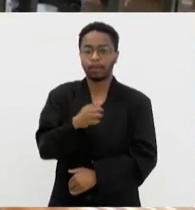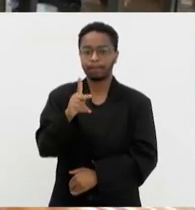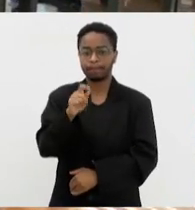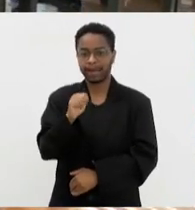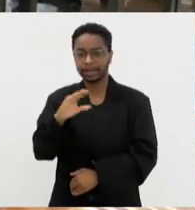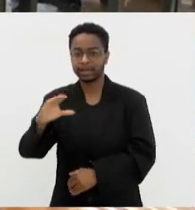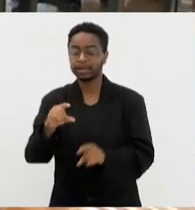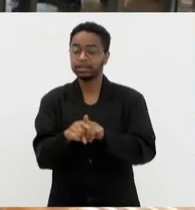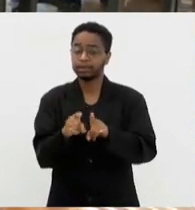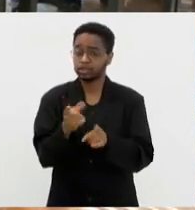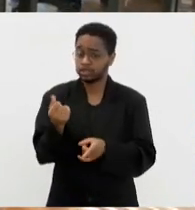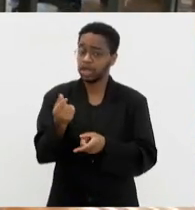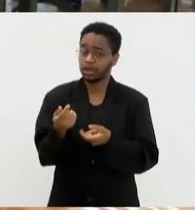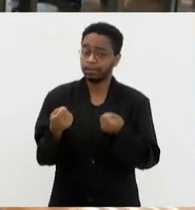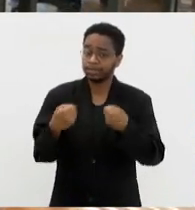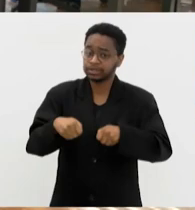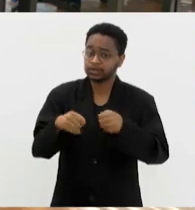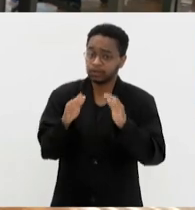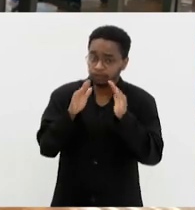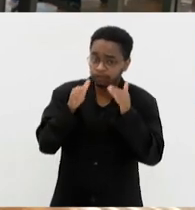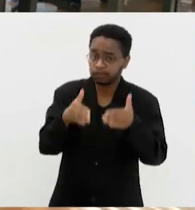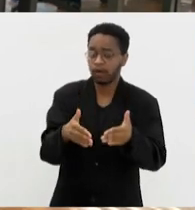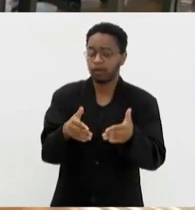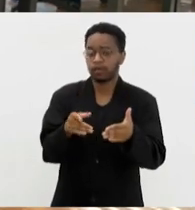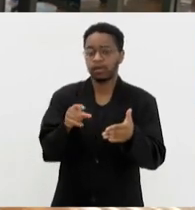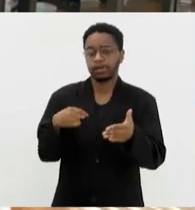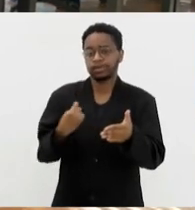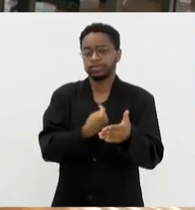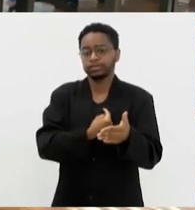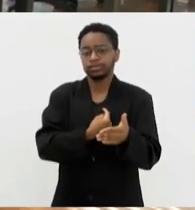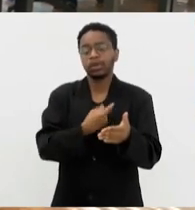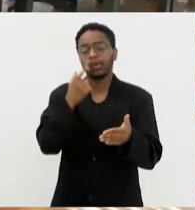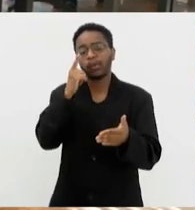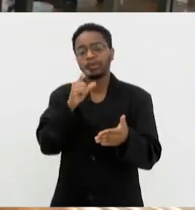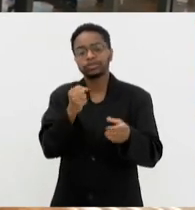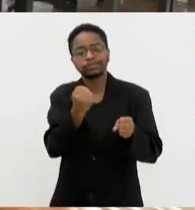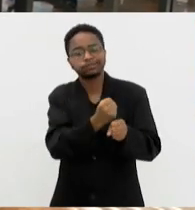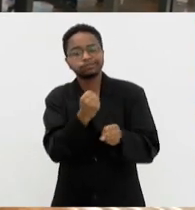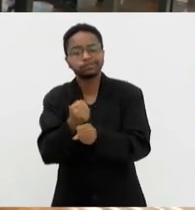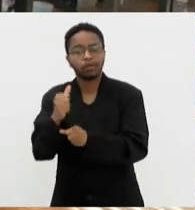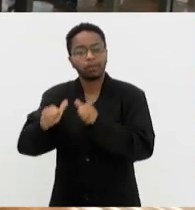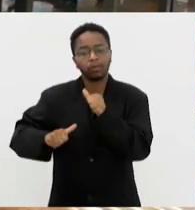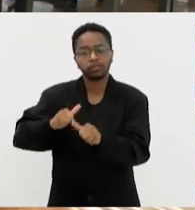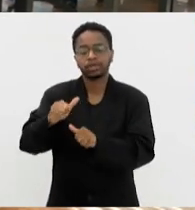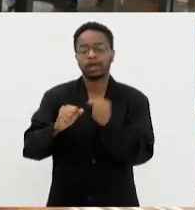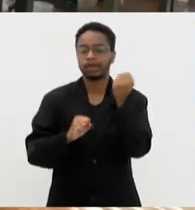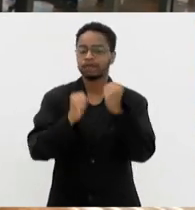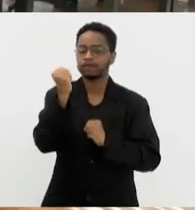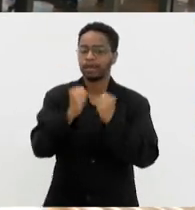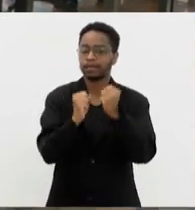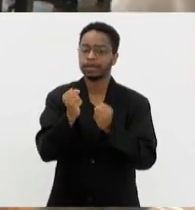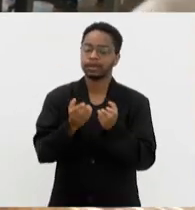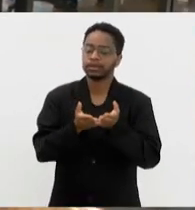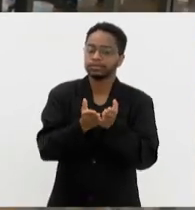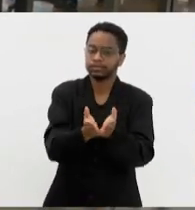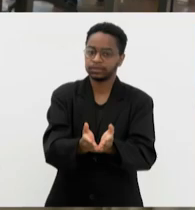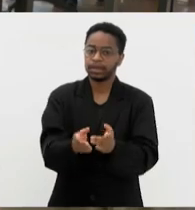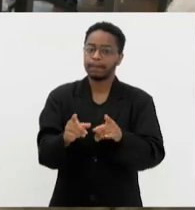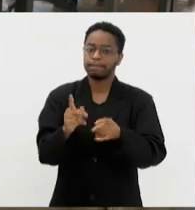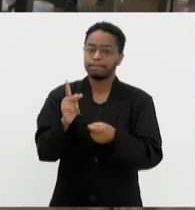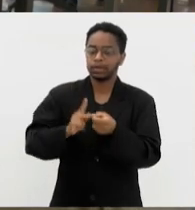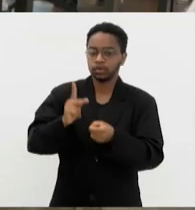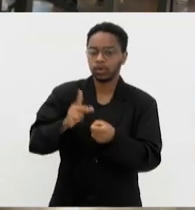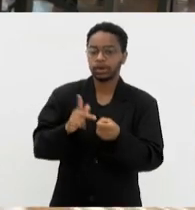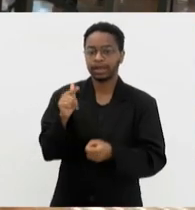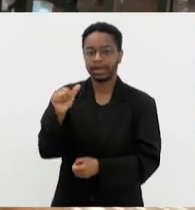parte desses recursos tem que estar voltados para a gente revitalizar essa indústria naval de petróleo e gás, retomar